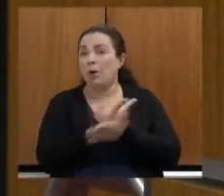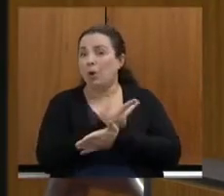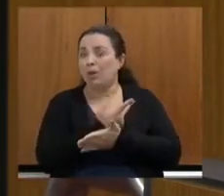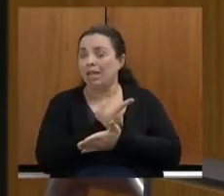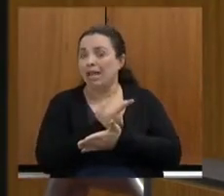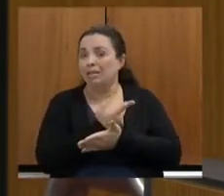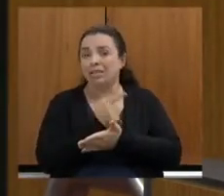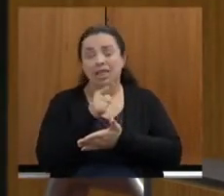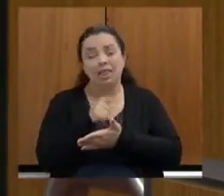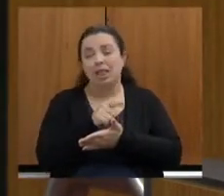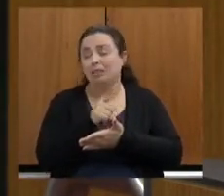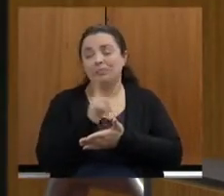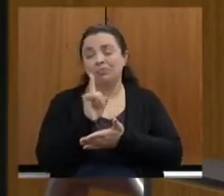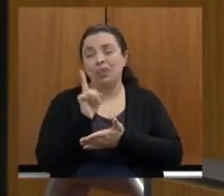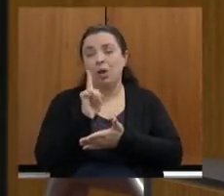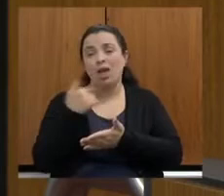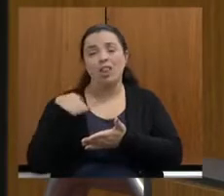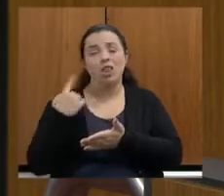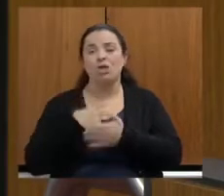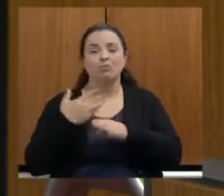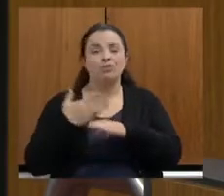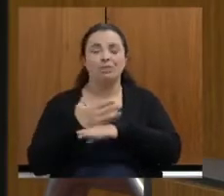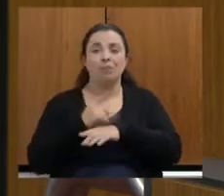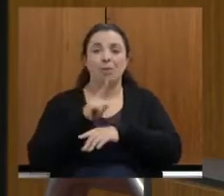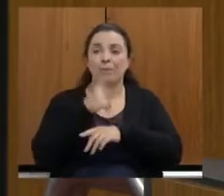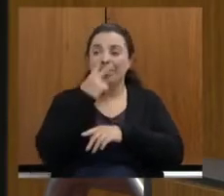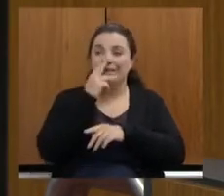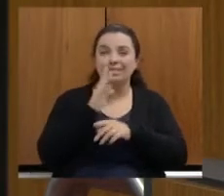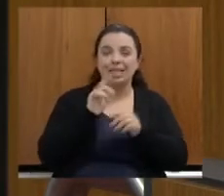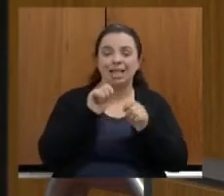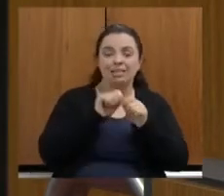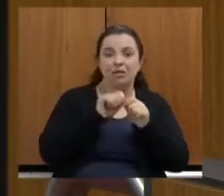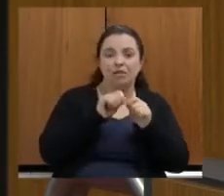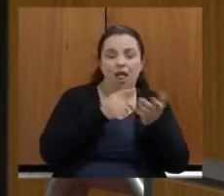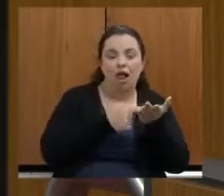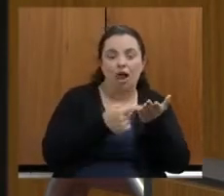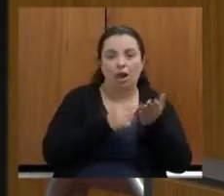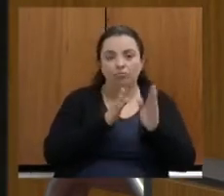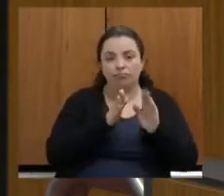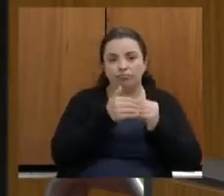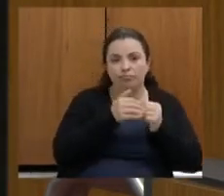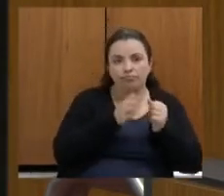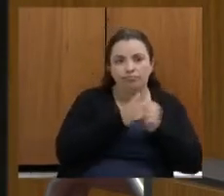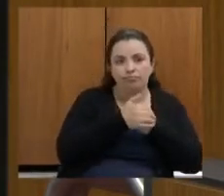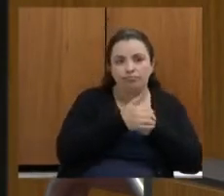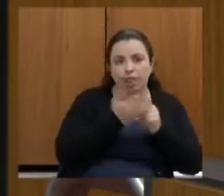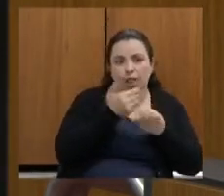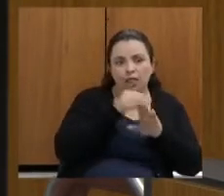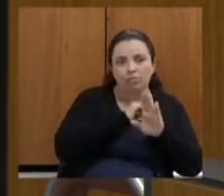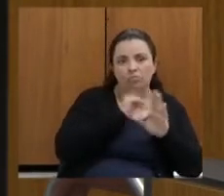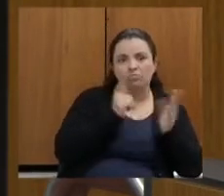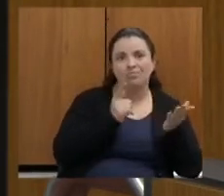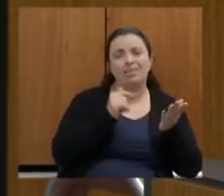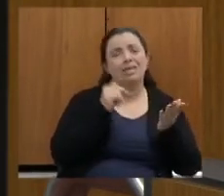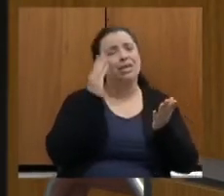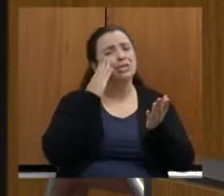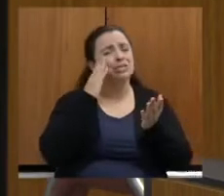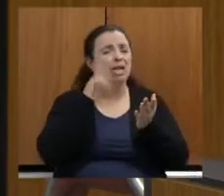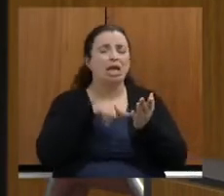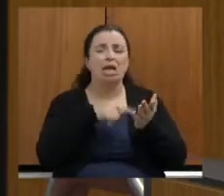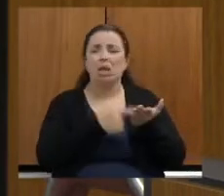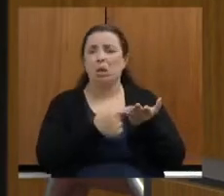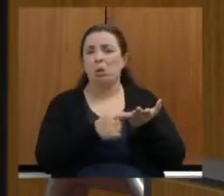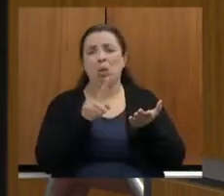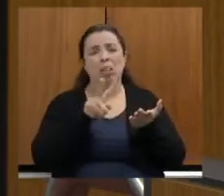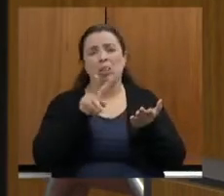construído debaixo dos panos e com certeza é mais um acordo que não vai ser é porque